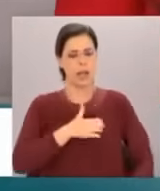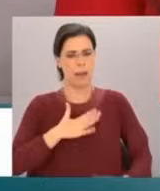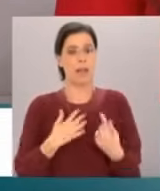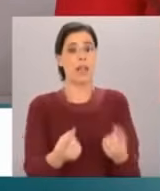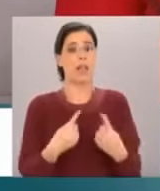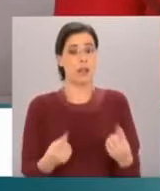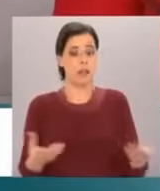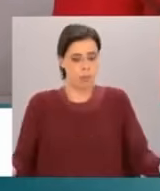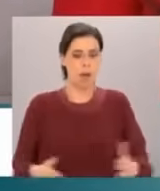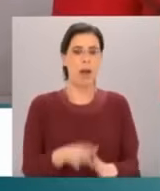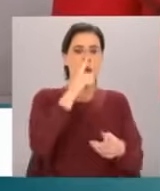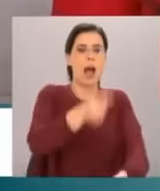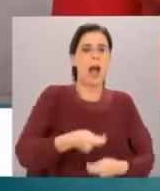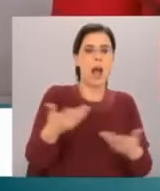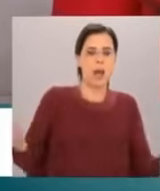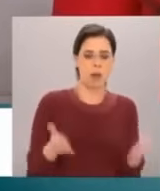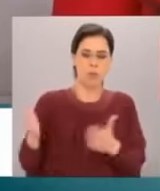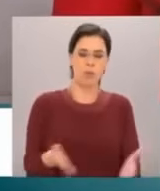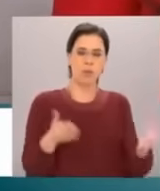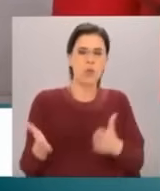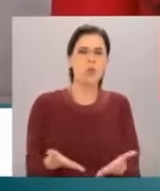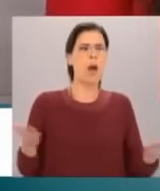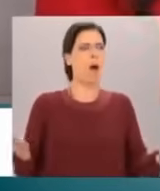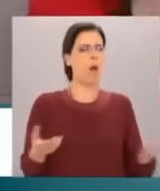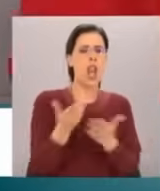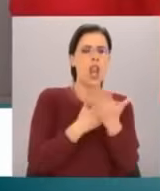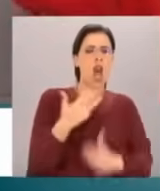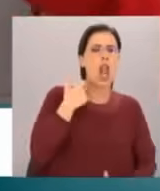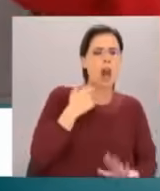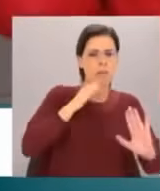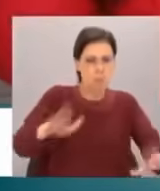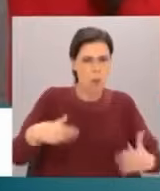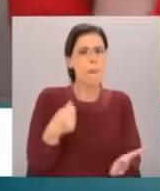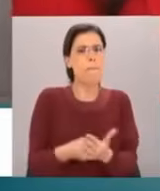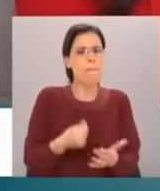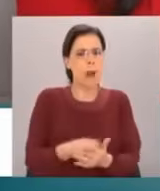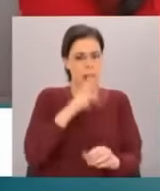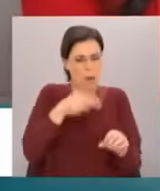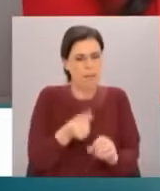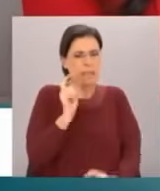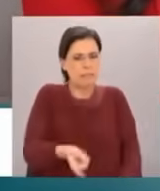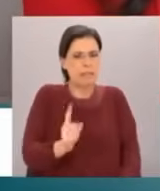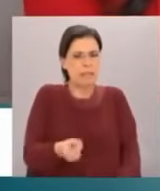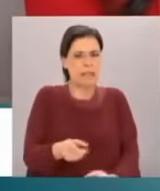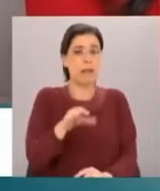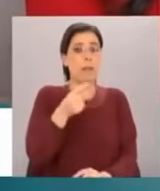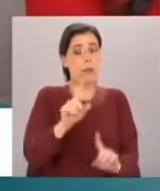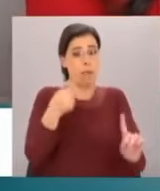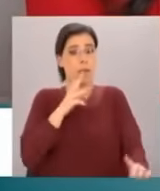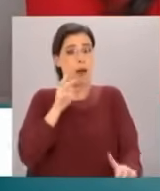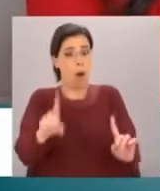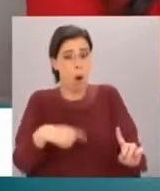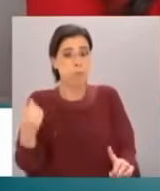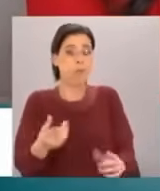empresas de transportes acha que a agricultura a produção os pequenos negócios podem continuar a pagar combustível Esse preço é isso que o plano deverá